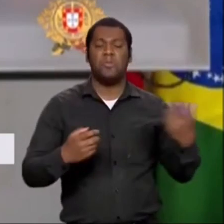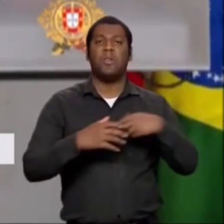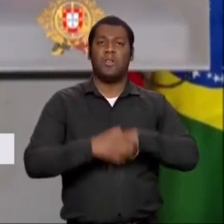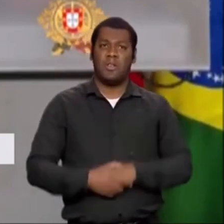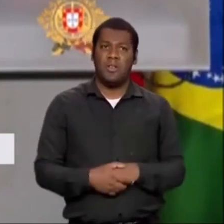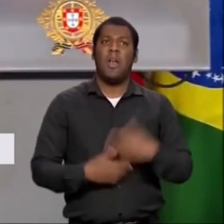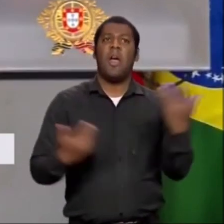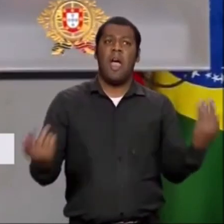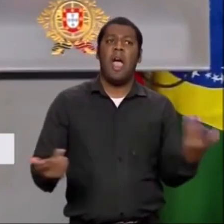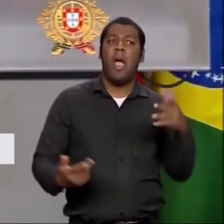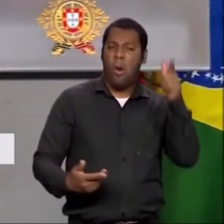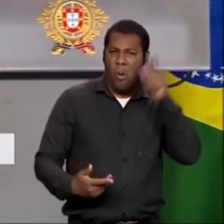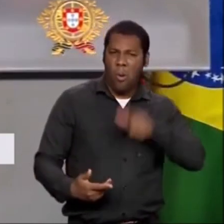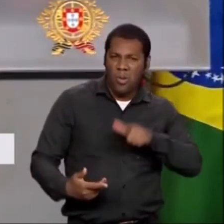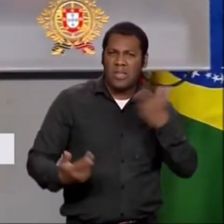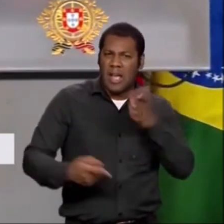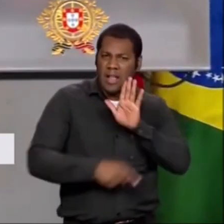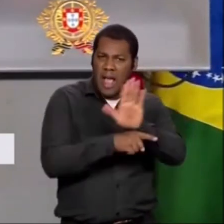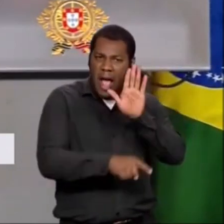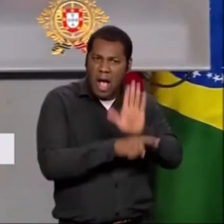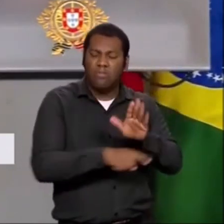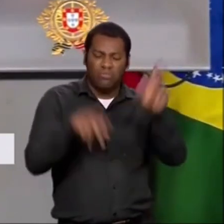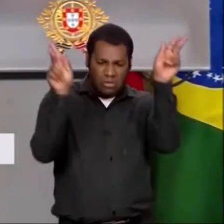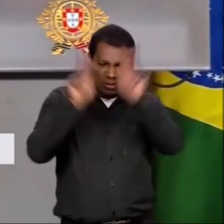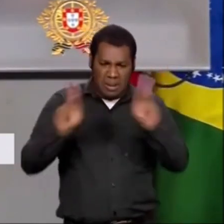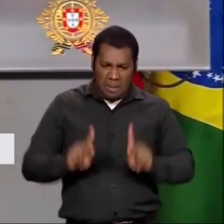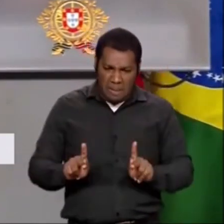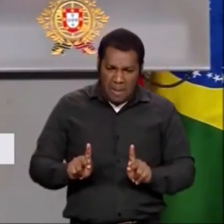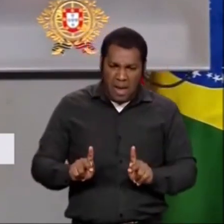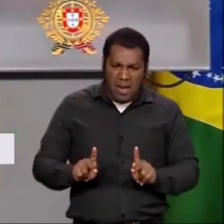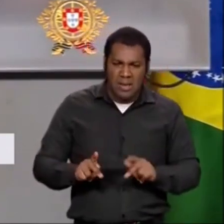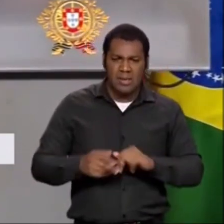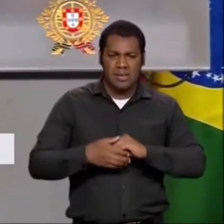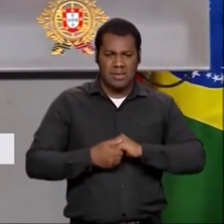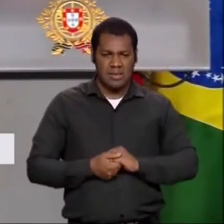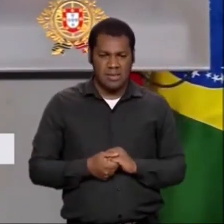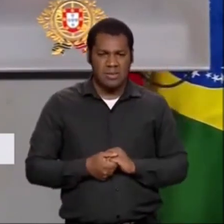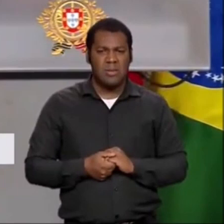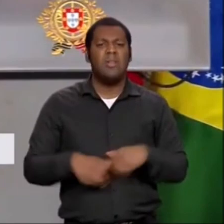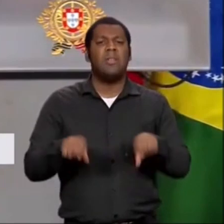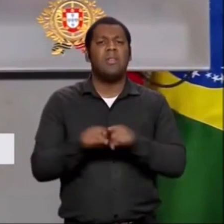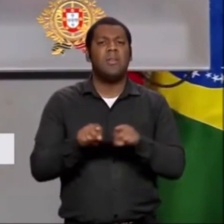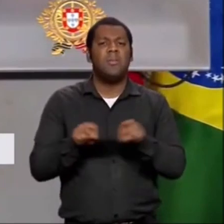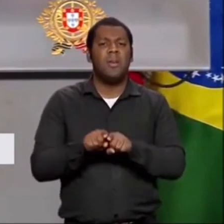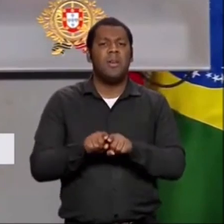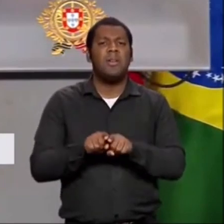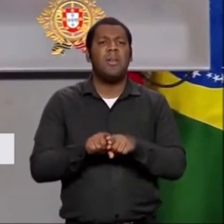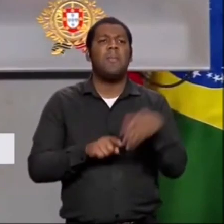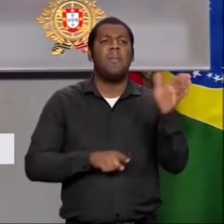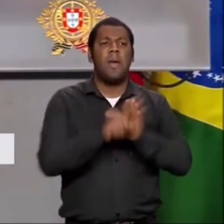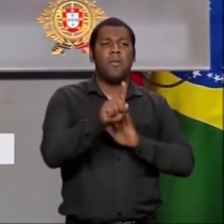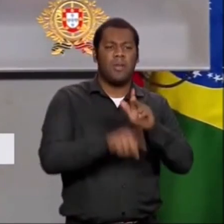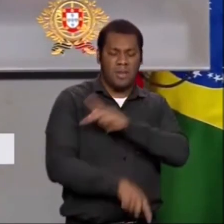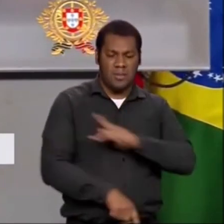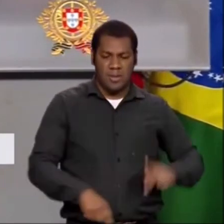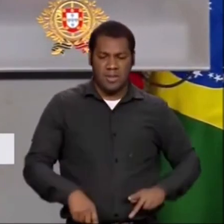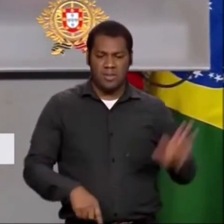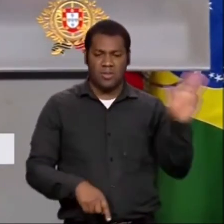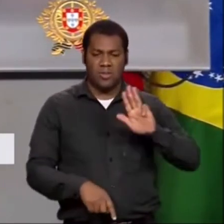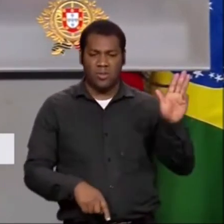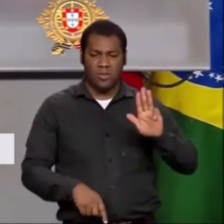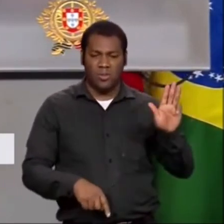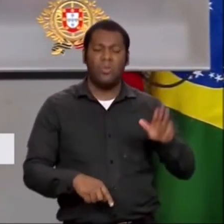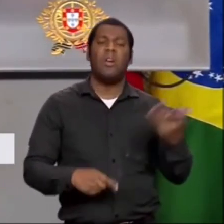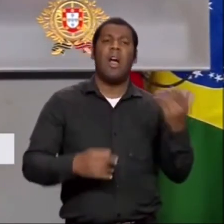pela paz, ou se entende que ficou comprometida ou fragilizada a sua neutralidade. E sobre este mesmo assunto, ao Presidente do Brasil, que há uma semana afirmou